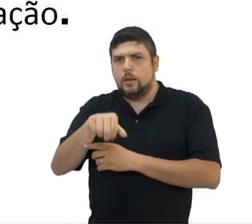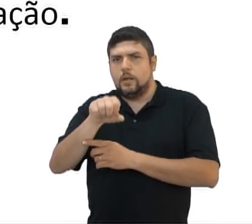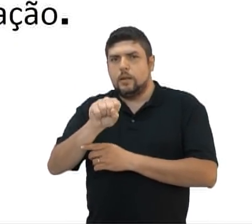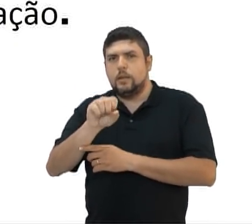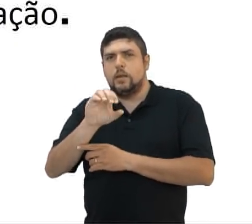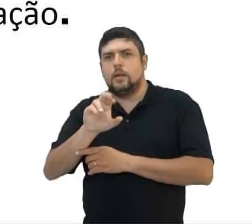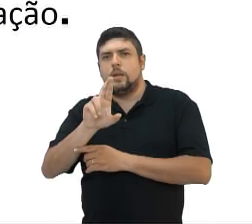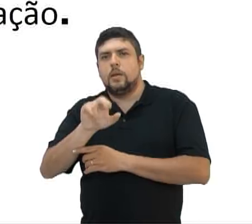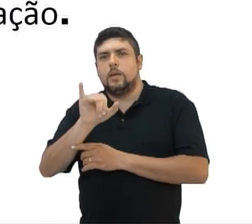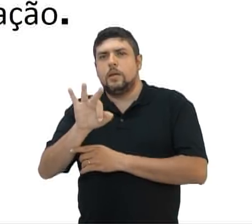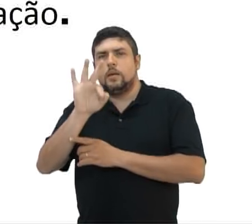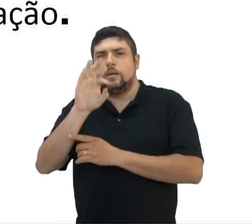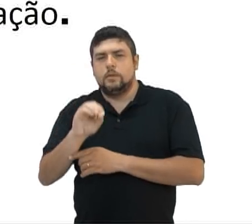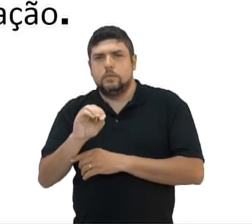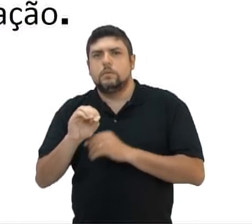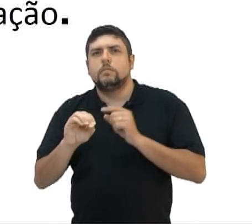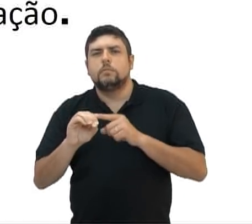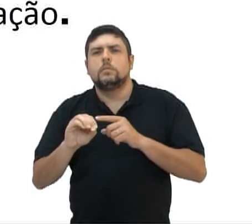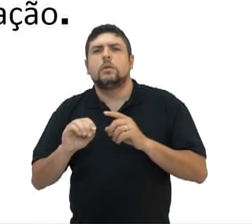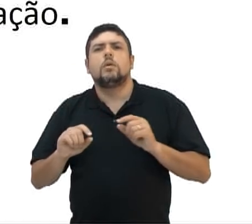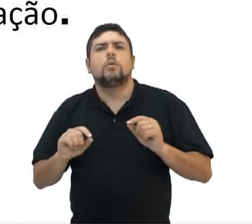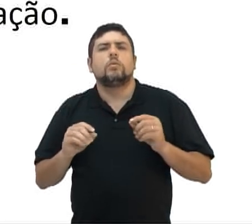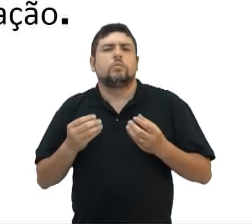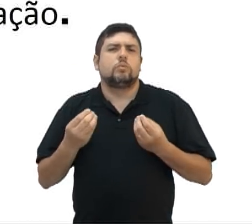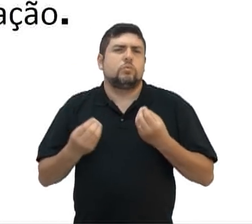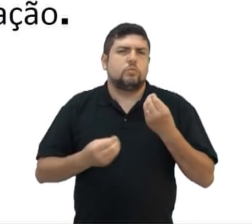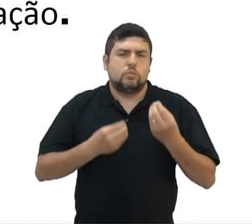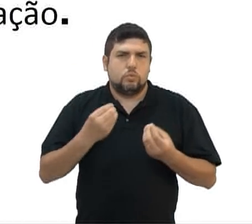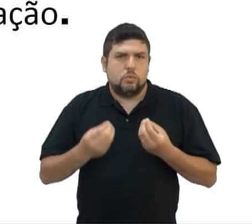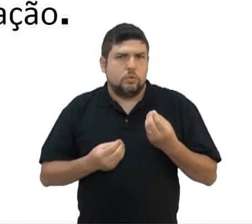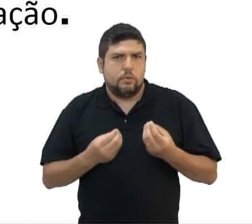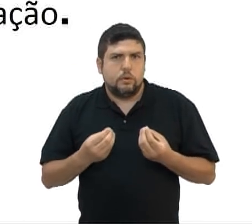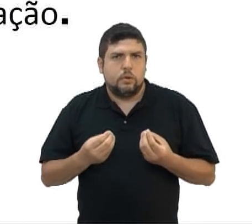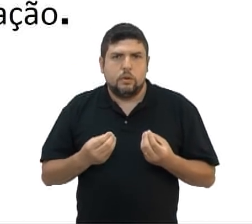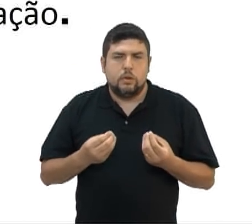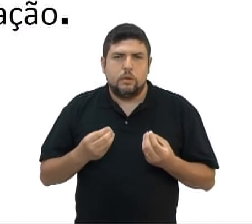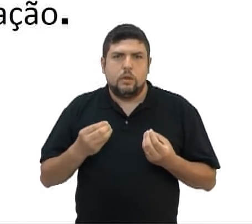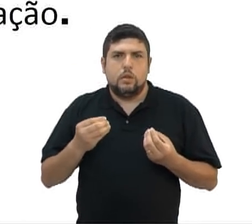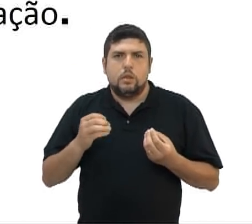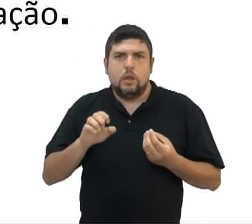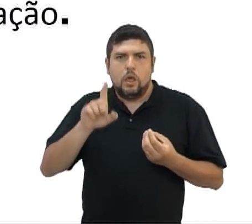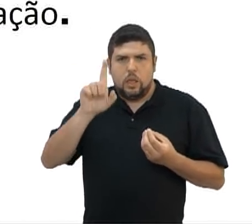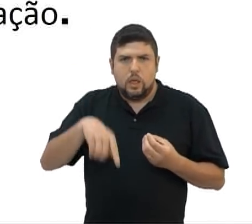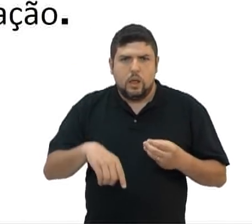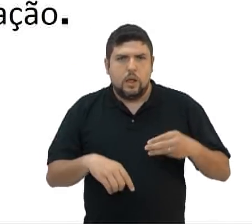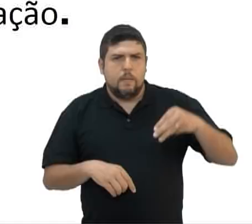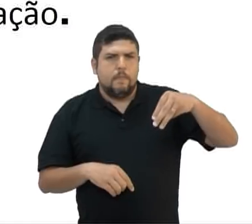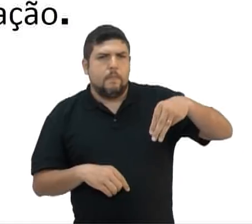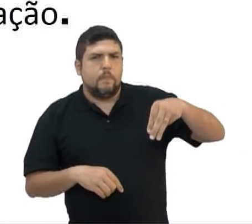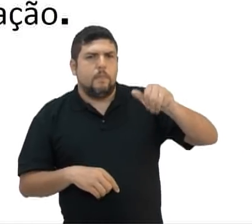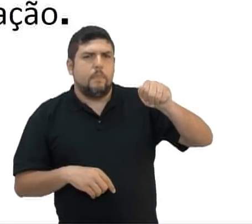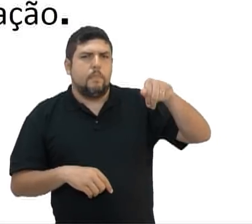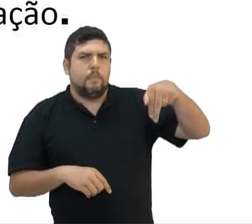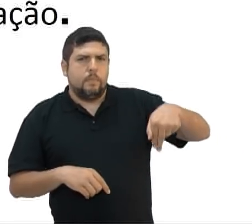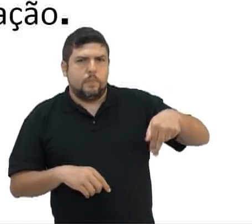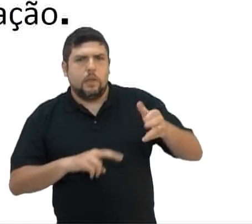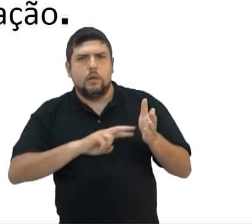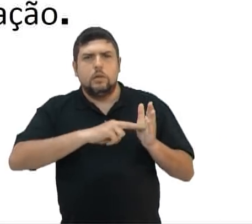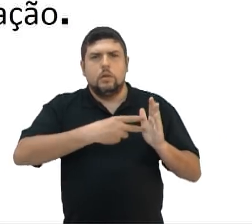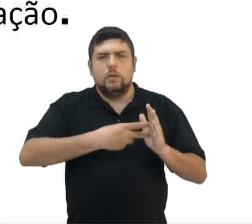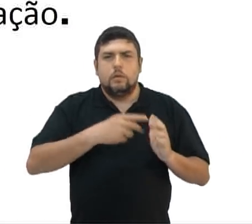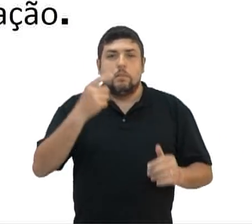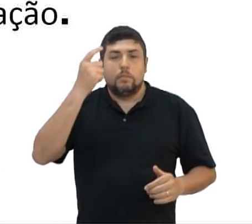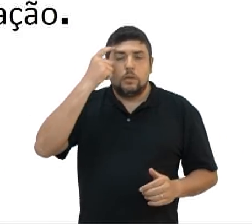Om é um dos mais importantes mantras, é formada, então, por man, que significa pensar, e o sufixo tra,